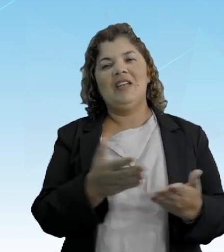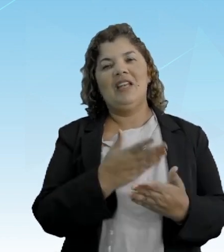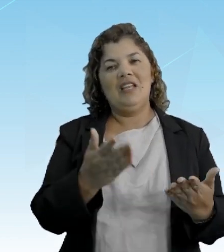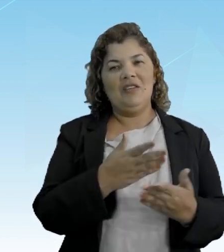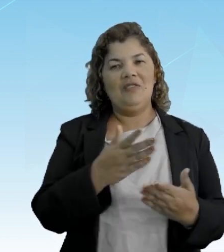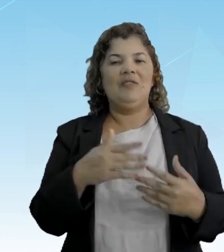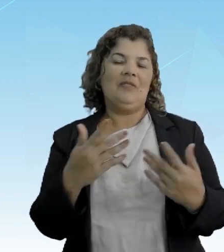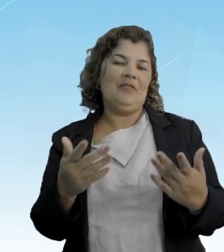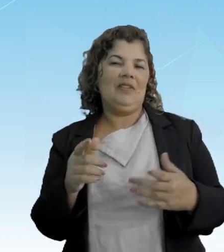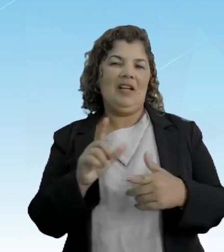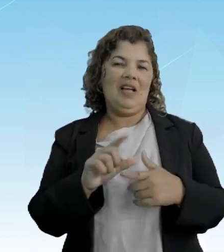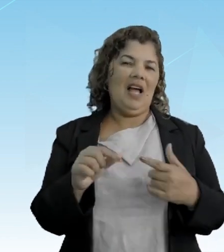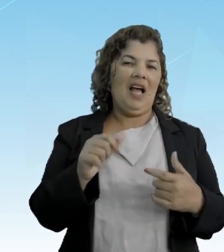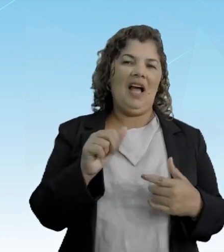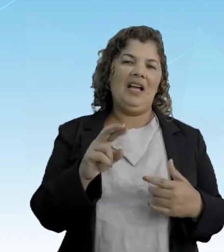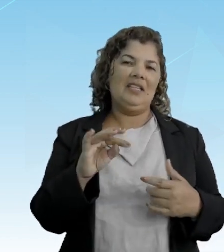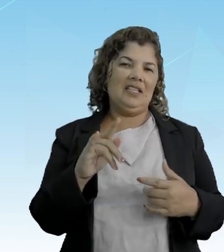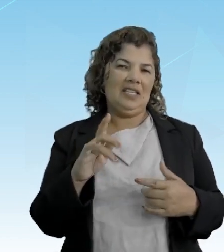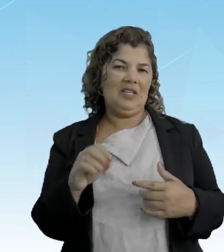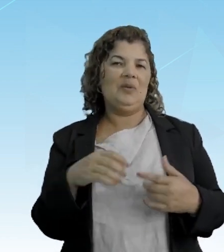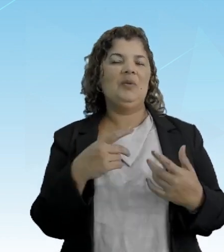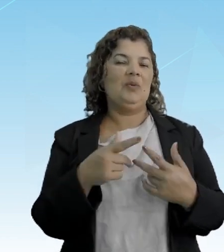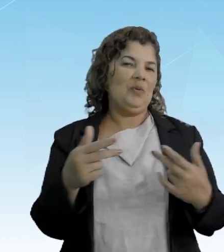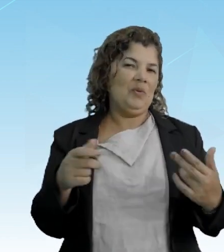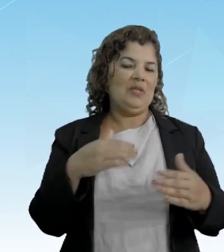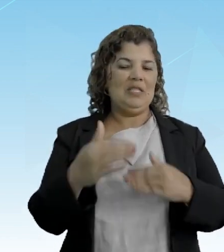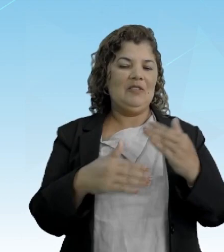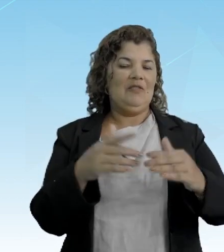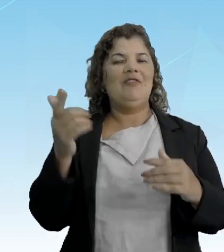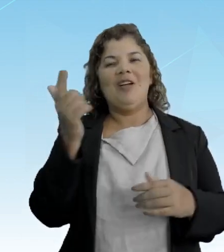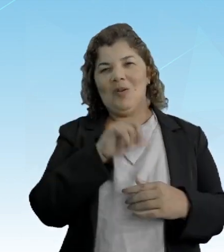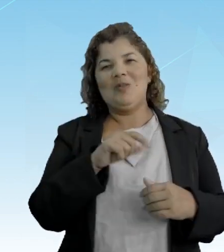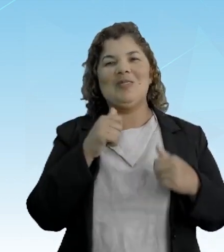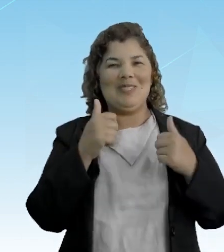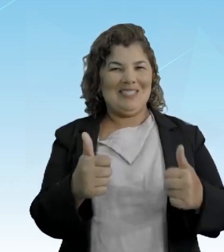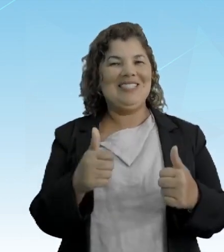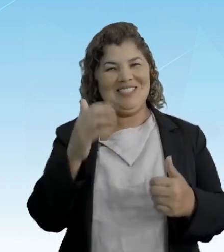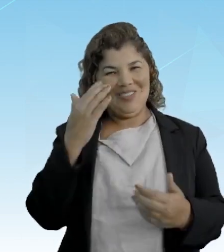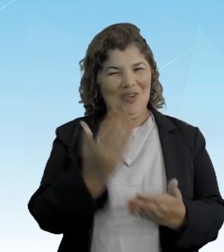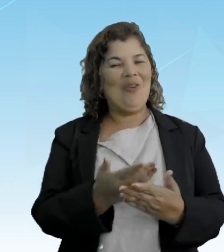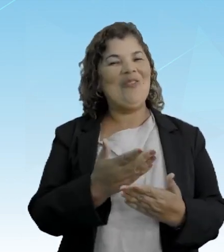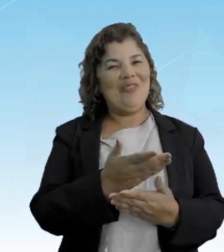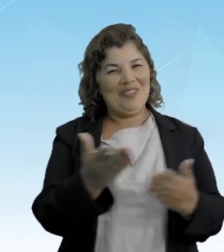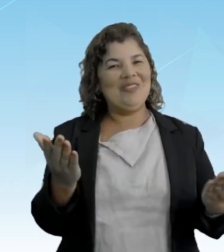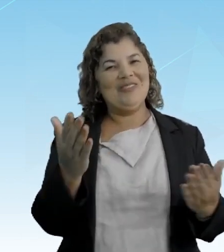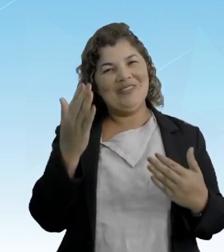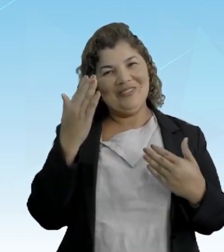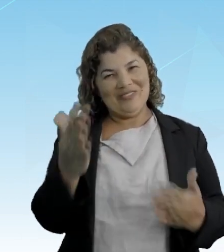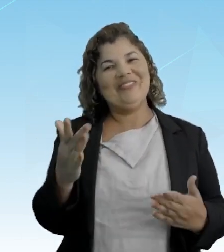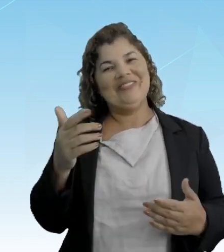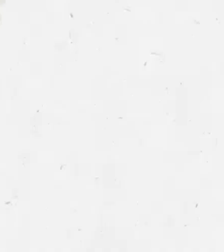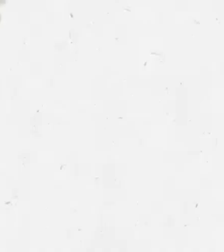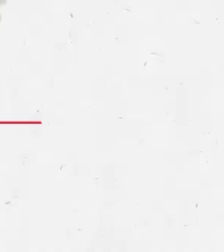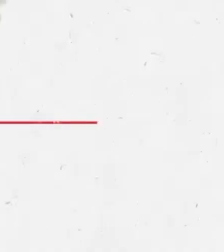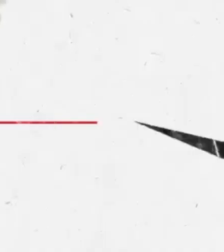livros, artigos, coisas que vocês podem se desenvolver. Vocês vão chegar lá, eu confio em vocês. Muito obrigado.